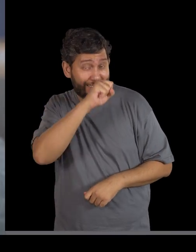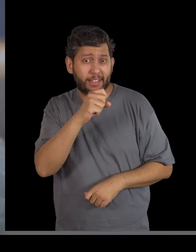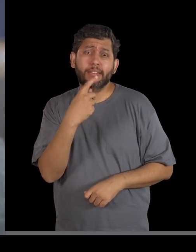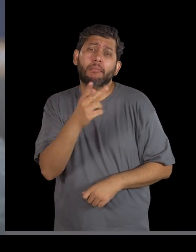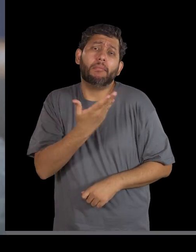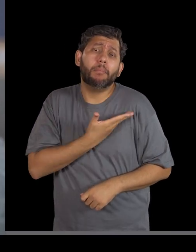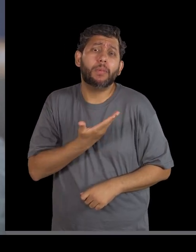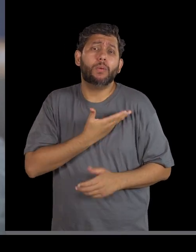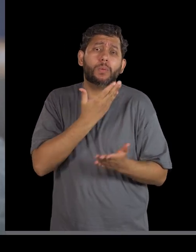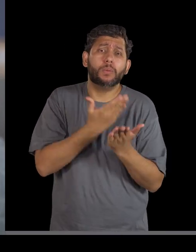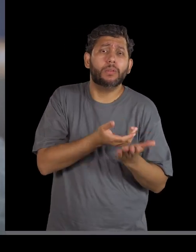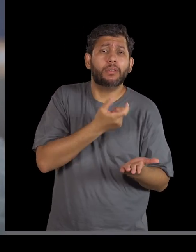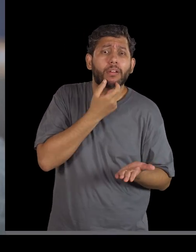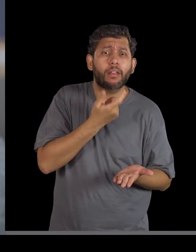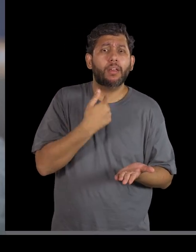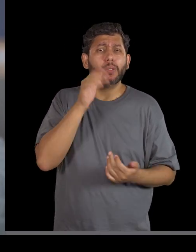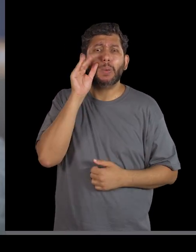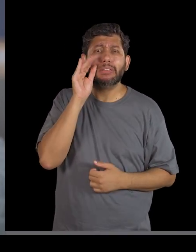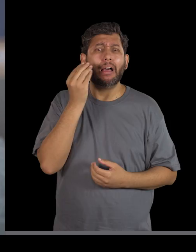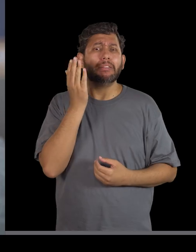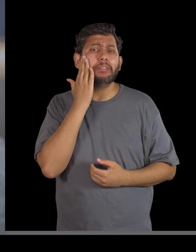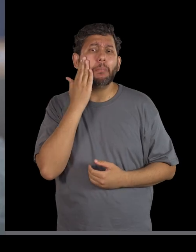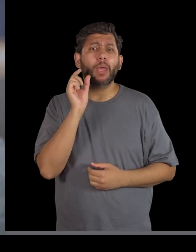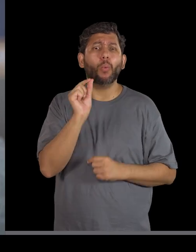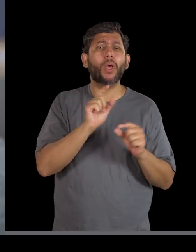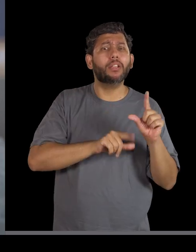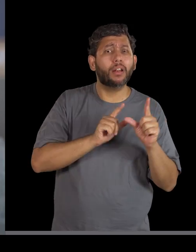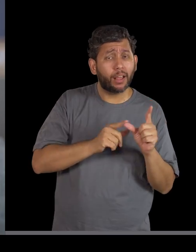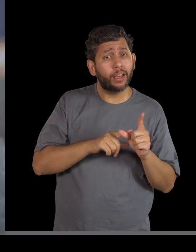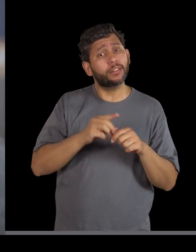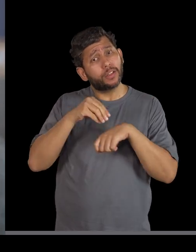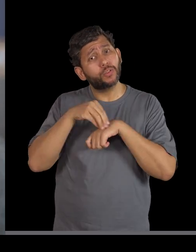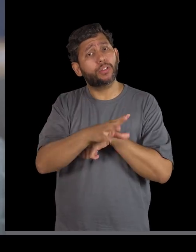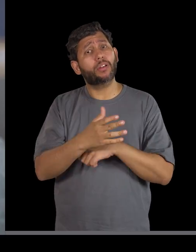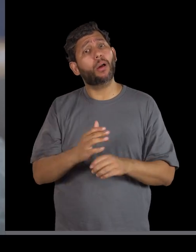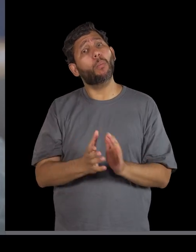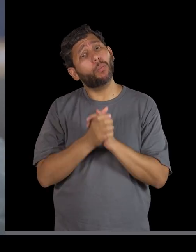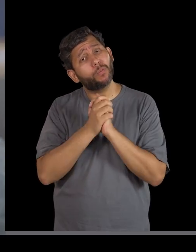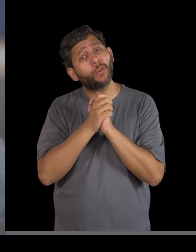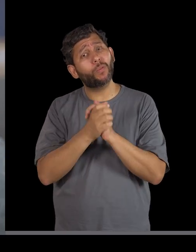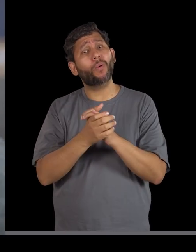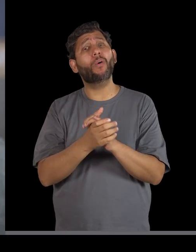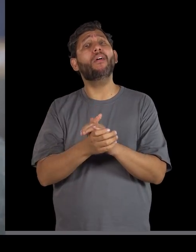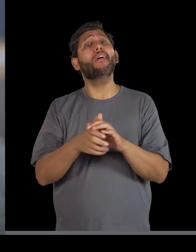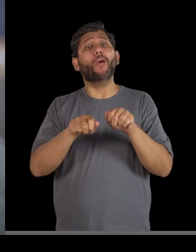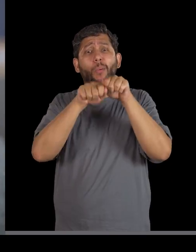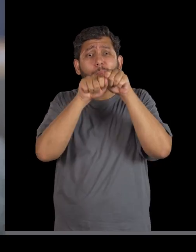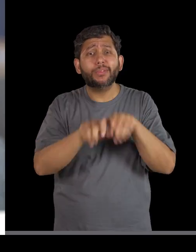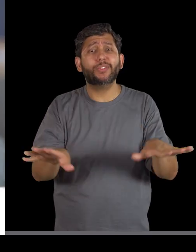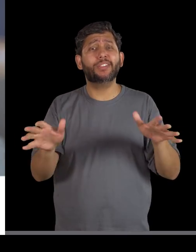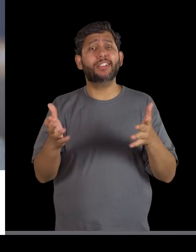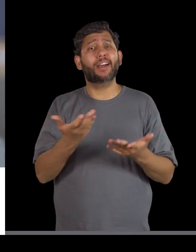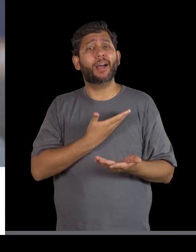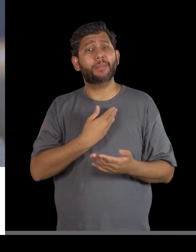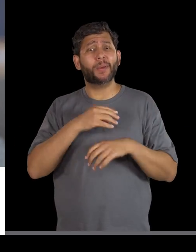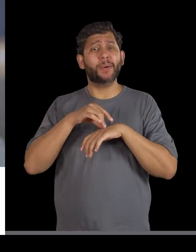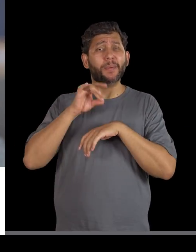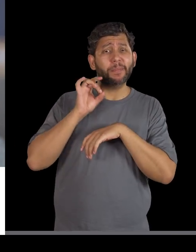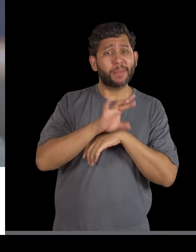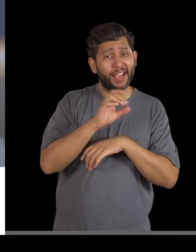alguém que você conheça que está estudando inglês, que tem curiosidade sobre o assunto, por favor, compartilhe, leve esse vídeo para mais pessoas. Eu te